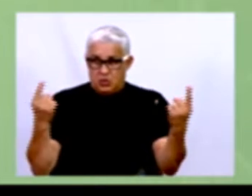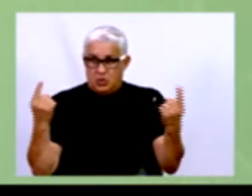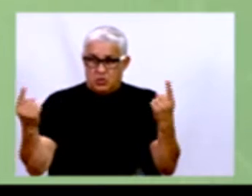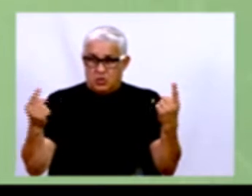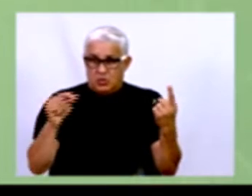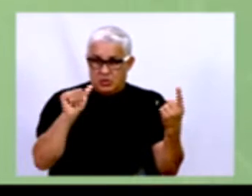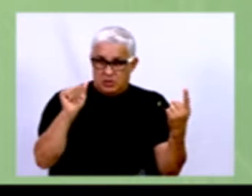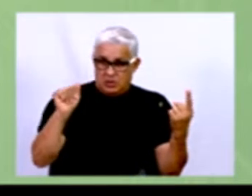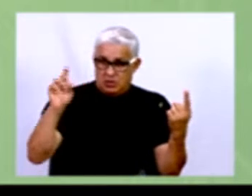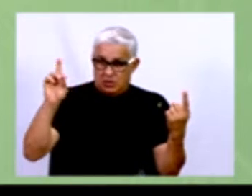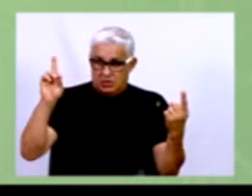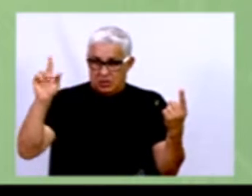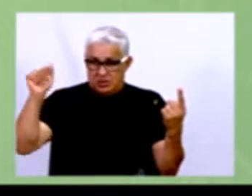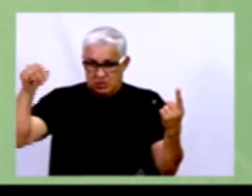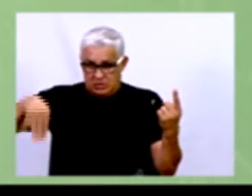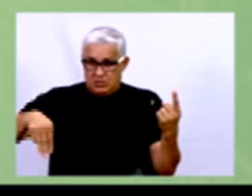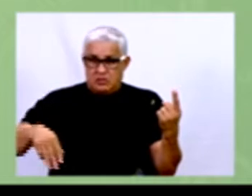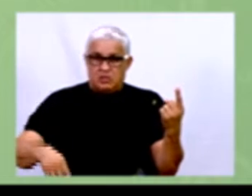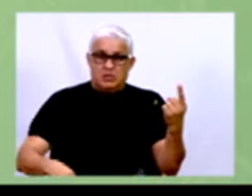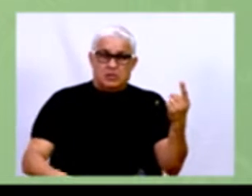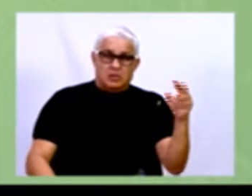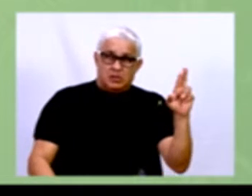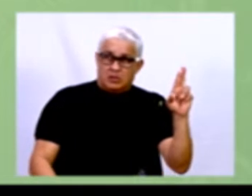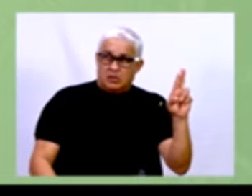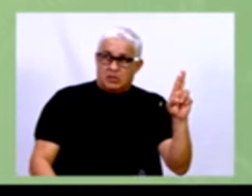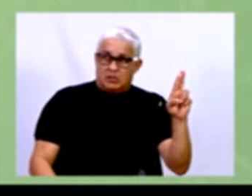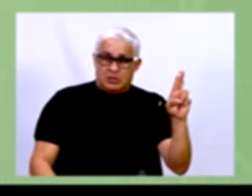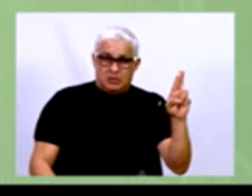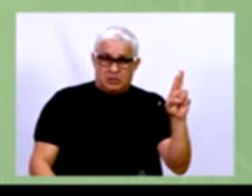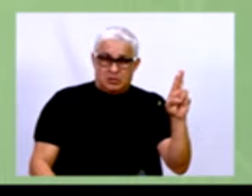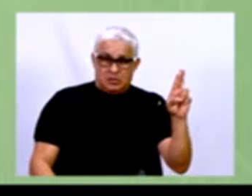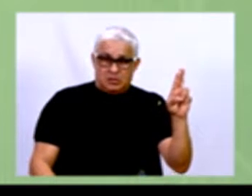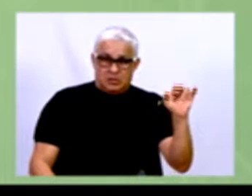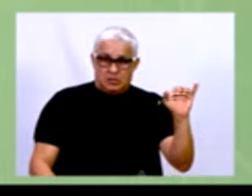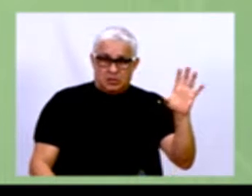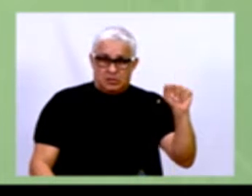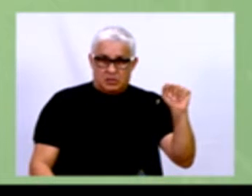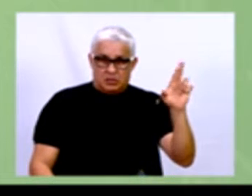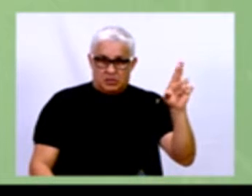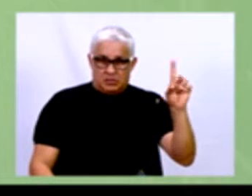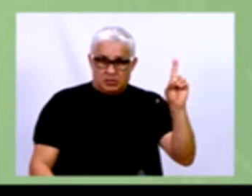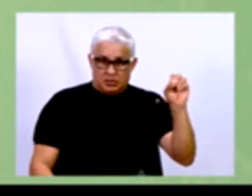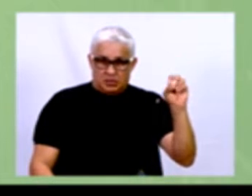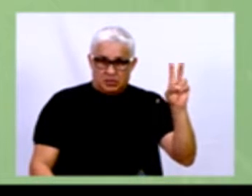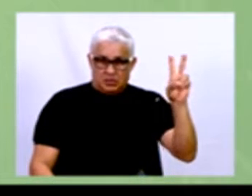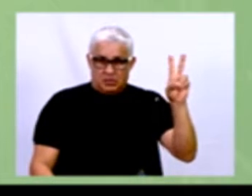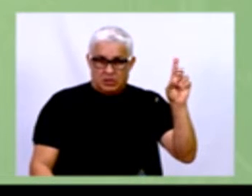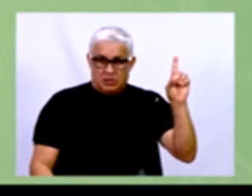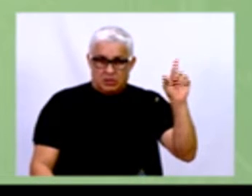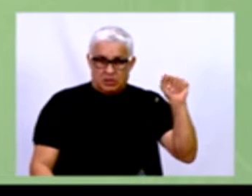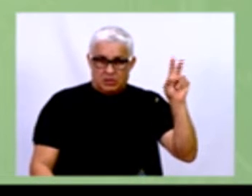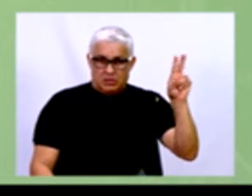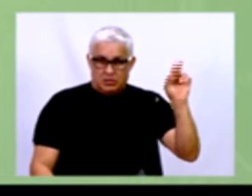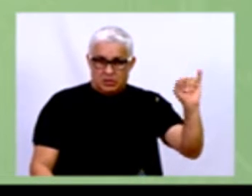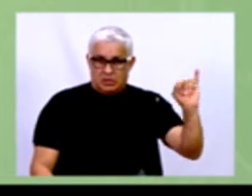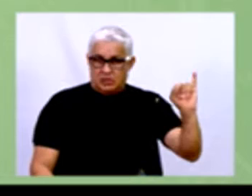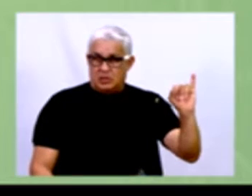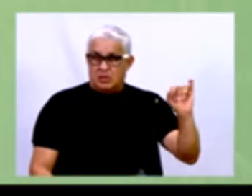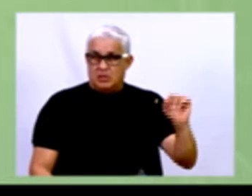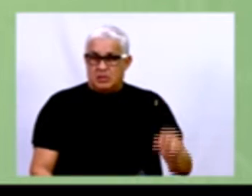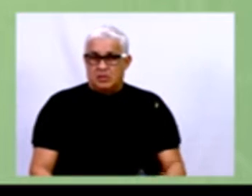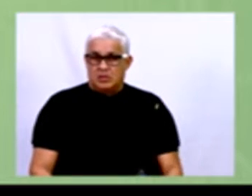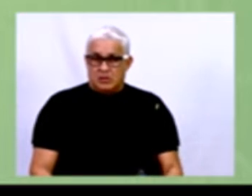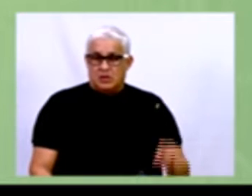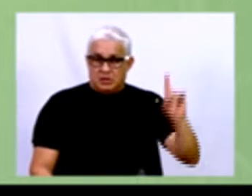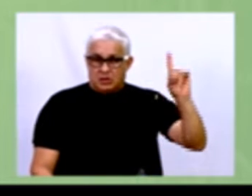exemplo, Thomas Malthus, Stuart Mill, enfim, contrapomos os dois exatamente porque, enquanto